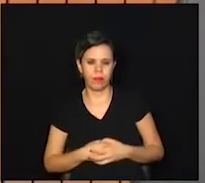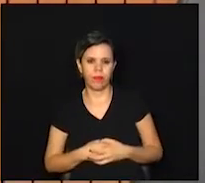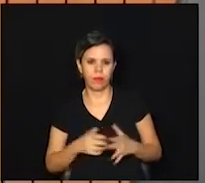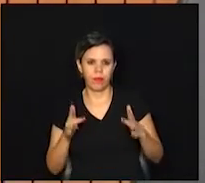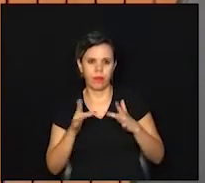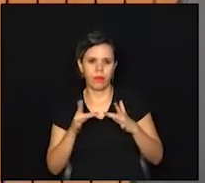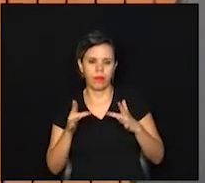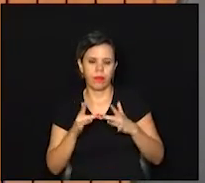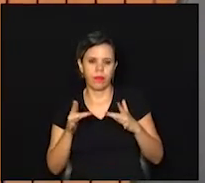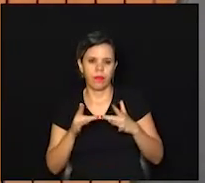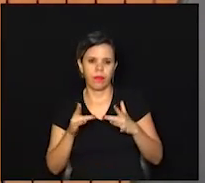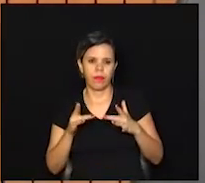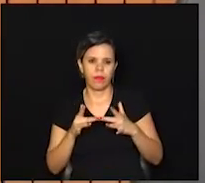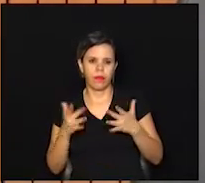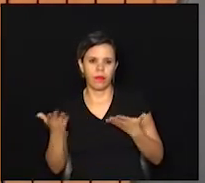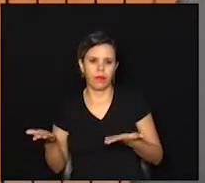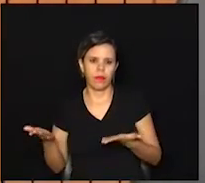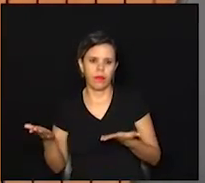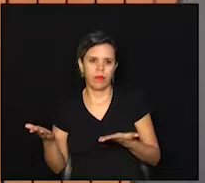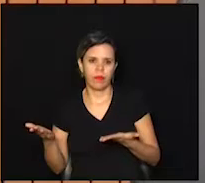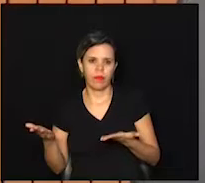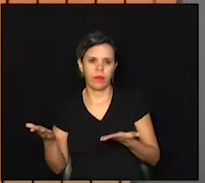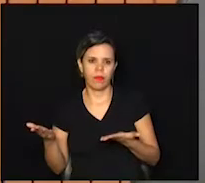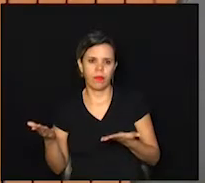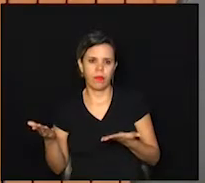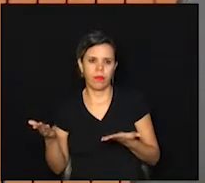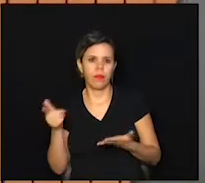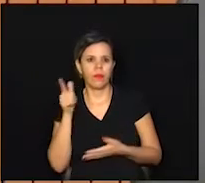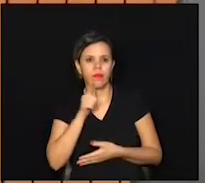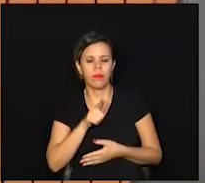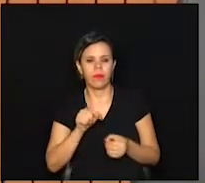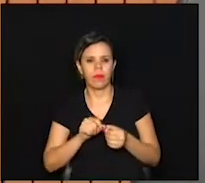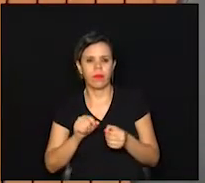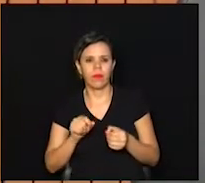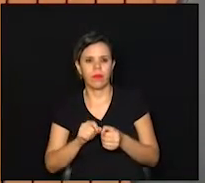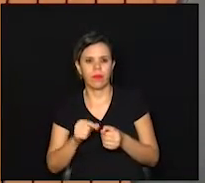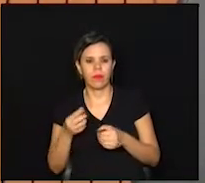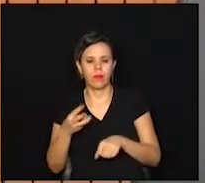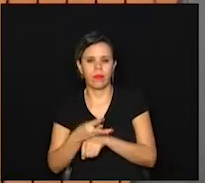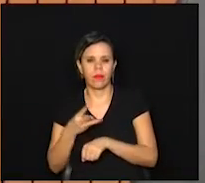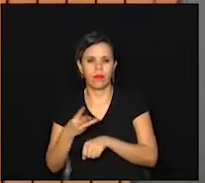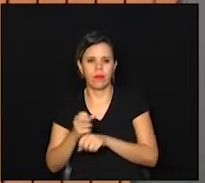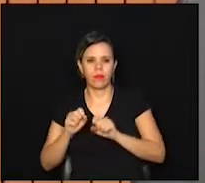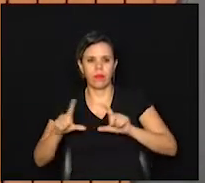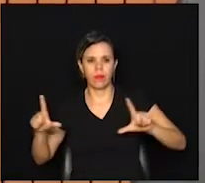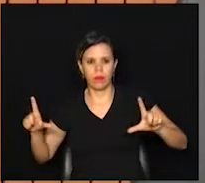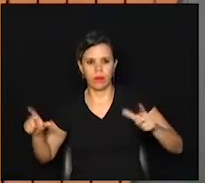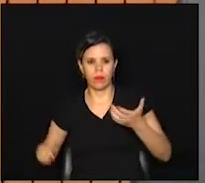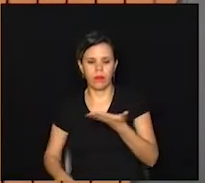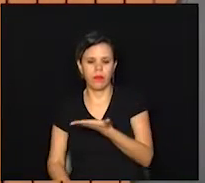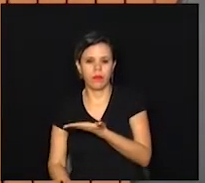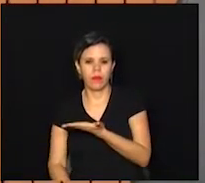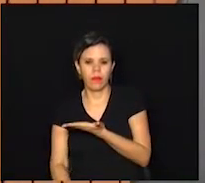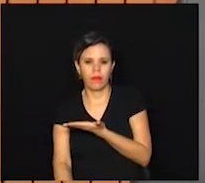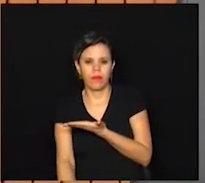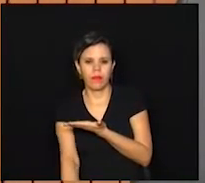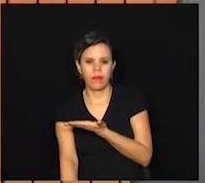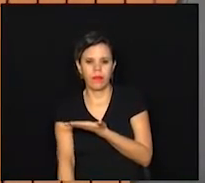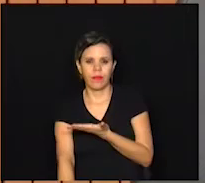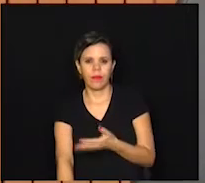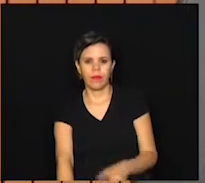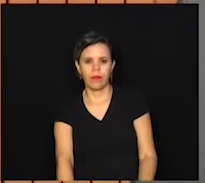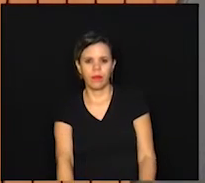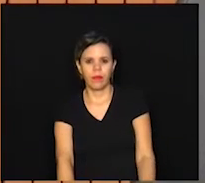contato conosco para que a gente consiga fazer através tem o número de WhatsApp na tela, é o